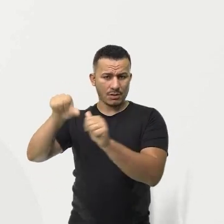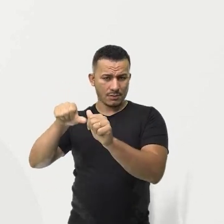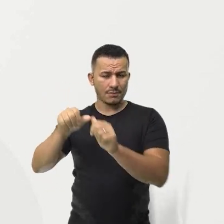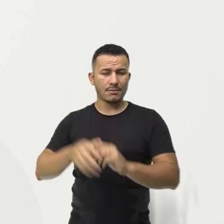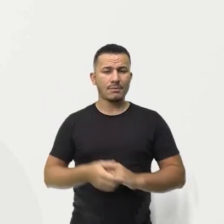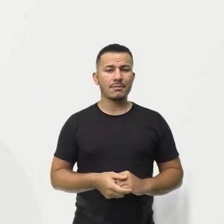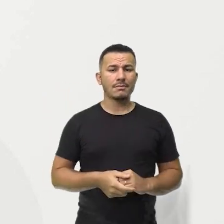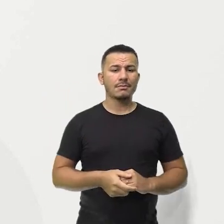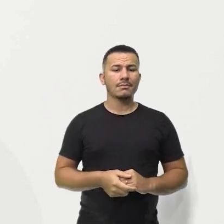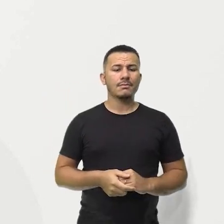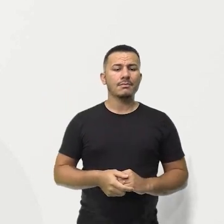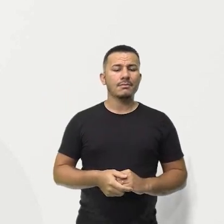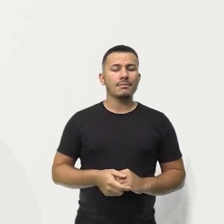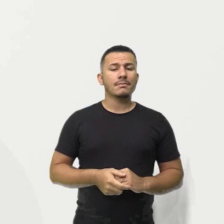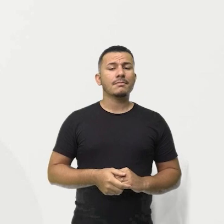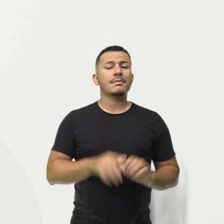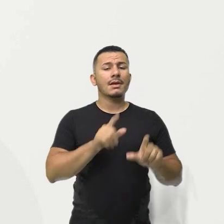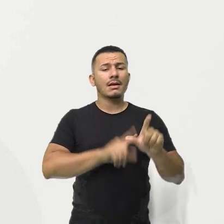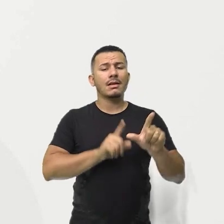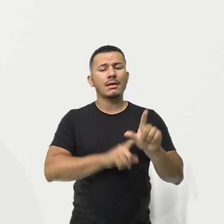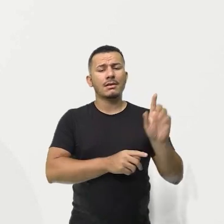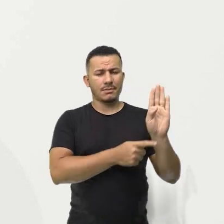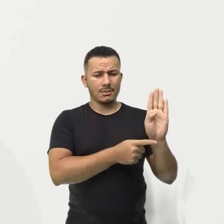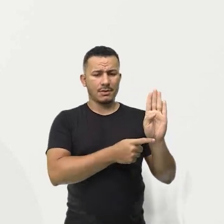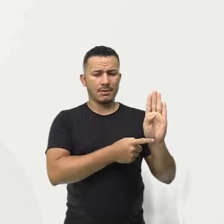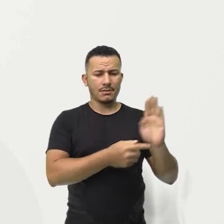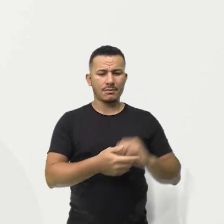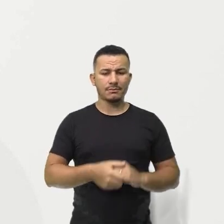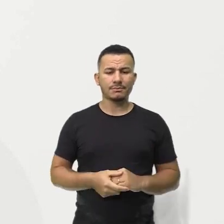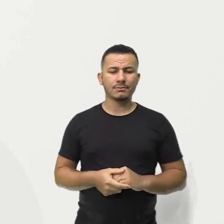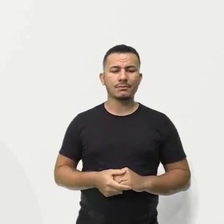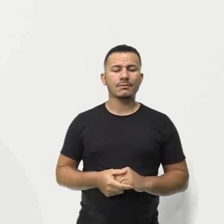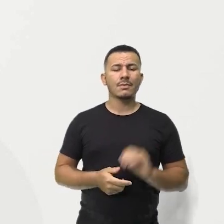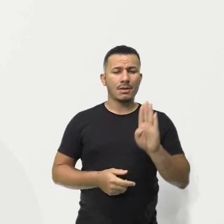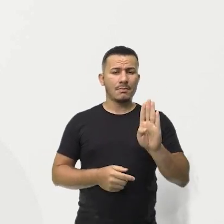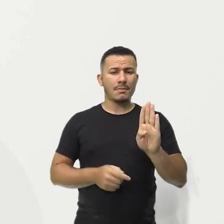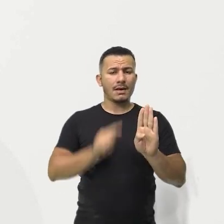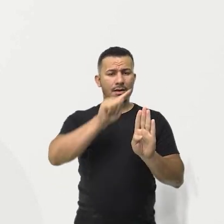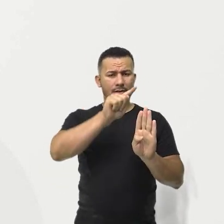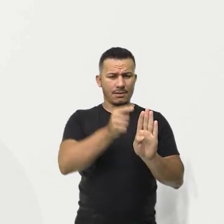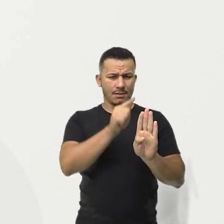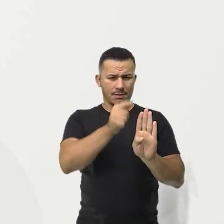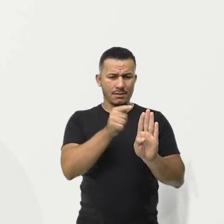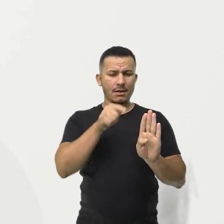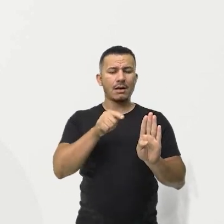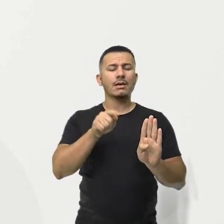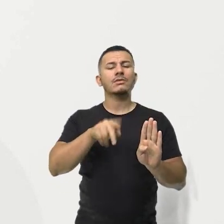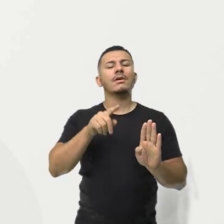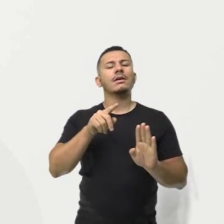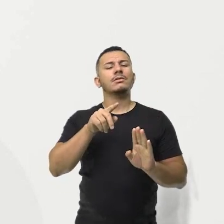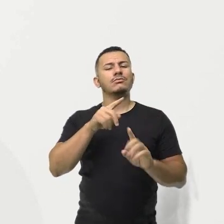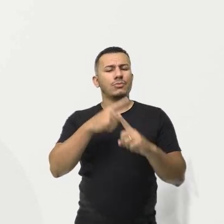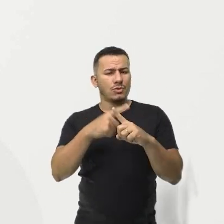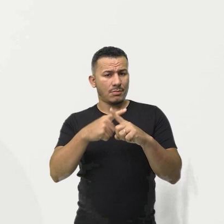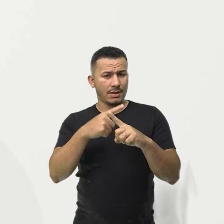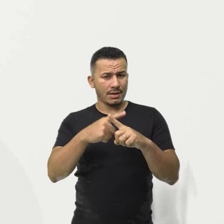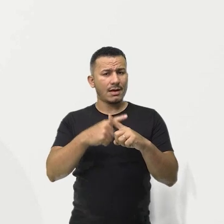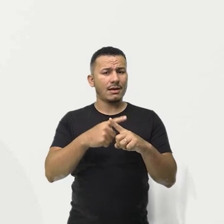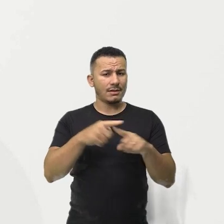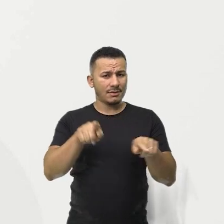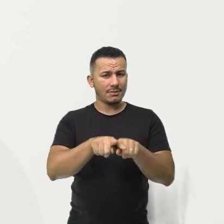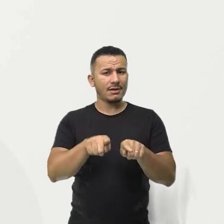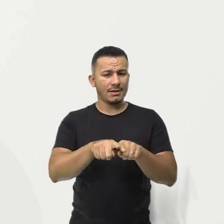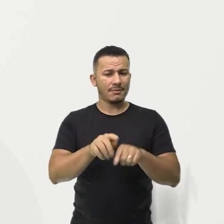a 2 e 2. Esse é o nosso primeiro ponto A, que vai ser usado na transformação geométrica. Acompanha aí, ó. O ponto B,